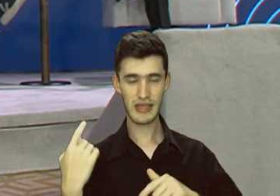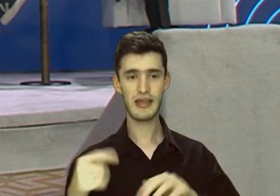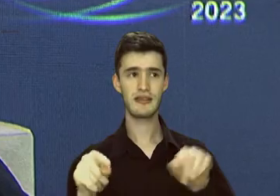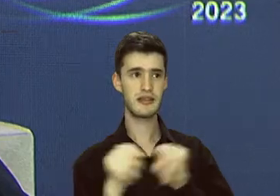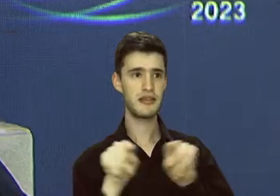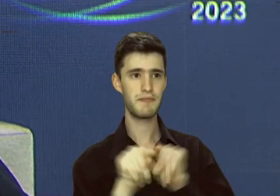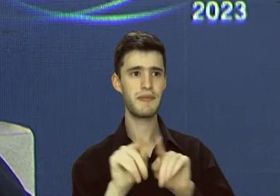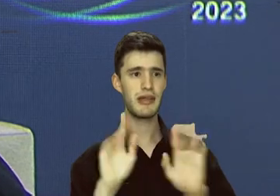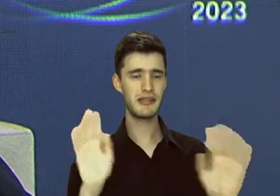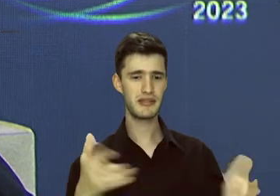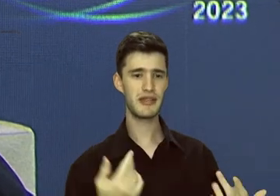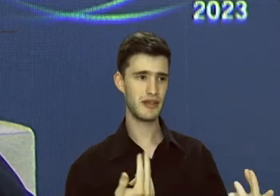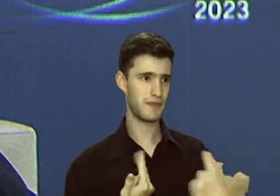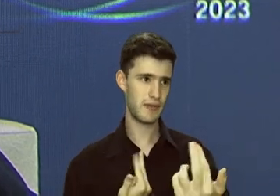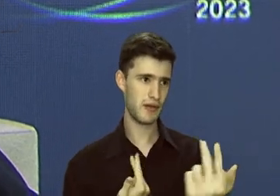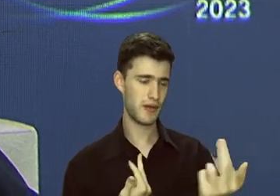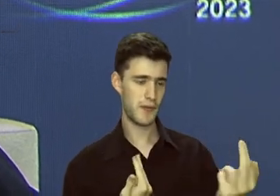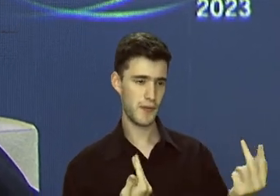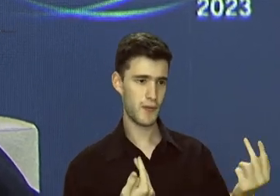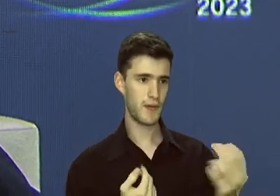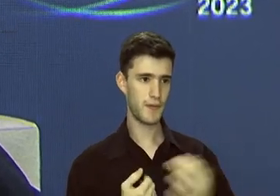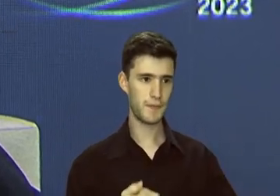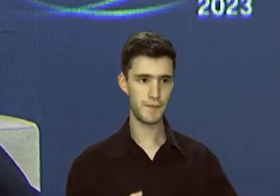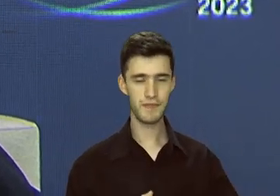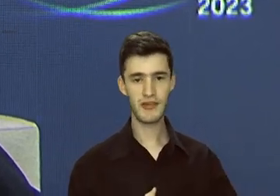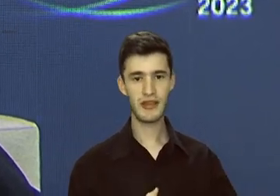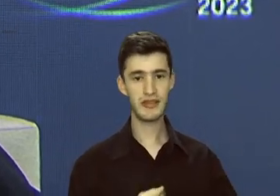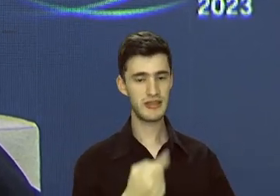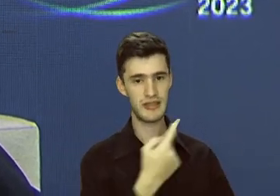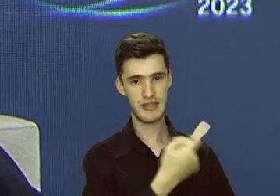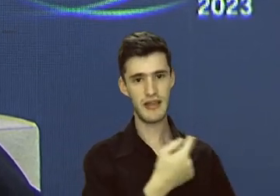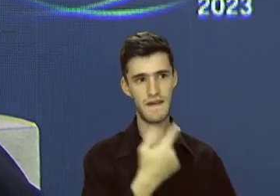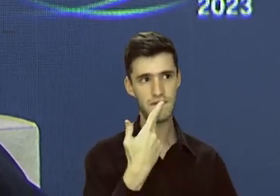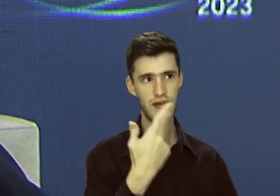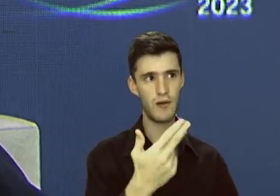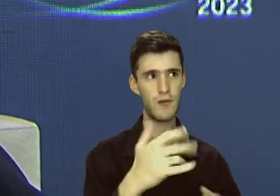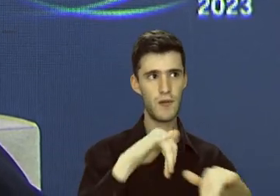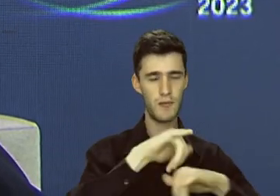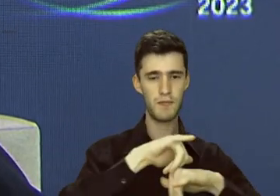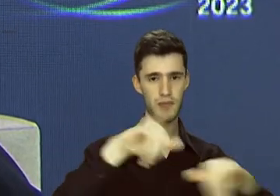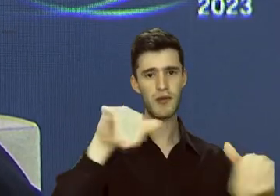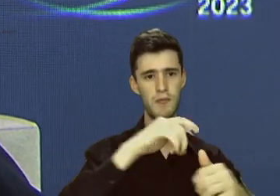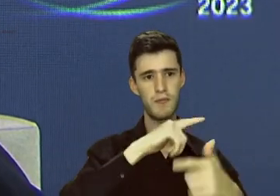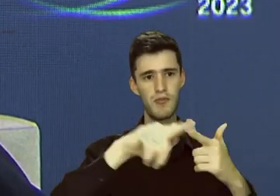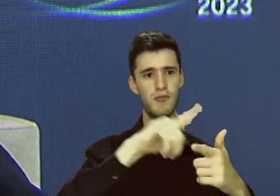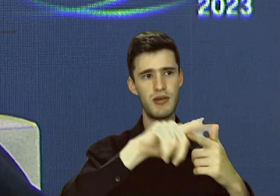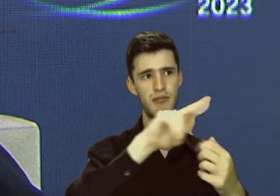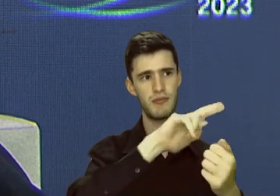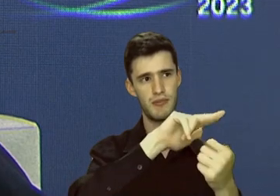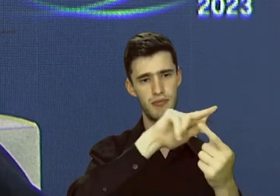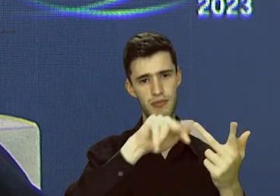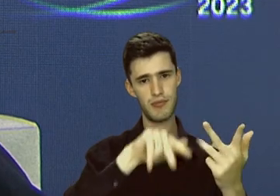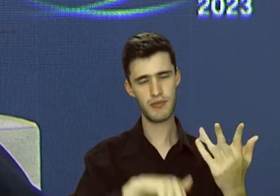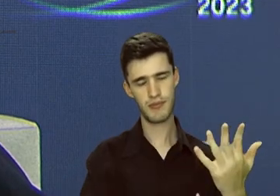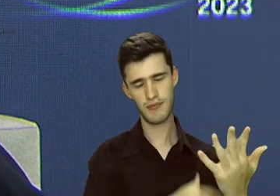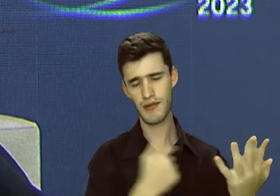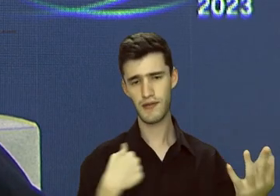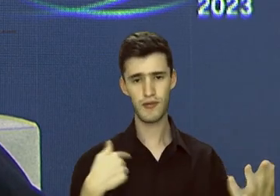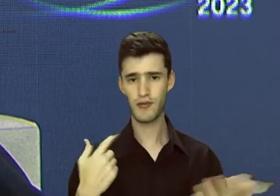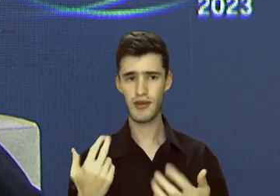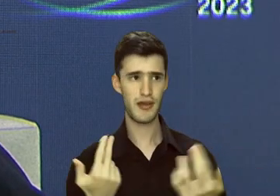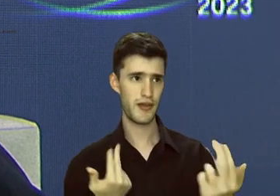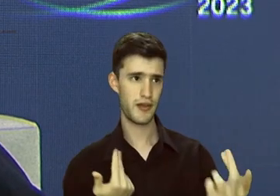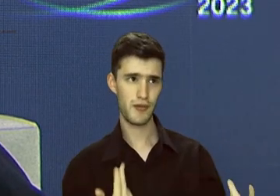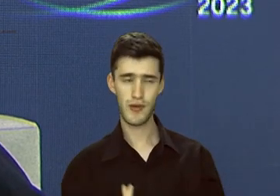comentou a gente via essas notícias espetaculares de rodadas super luxuosas né e acho que